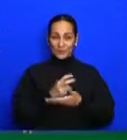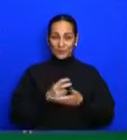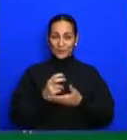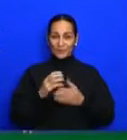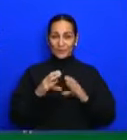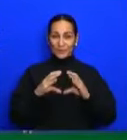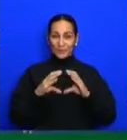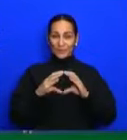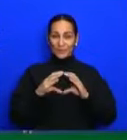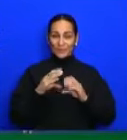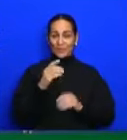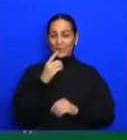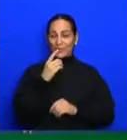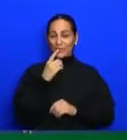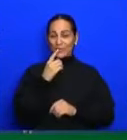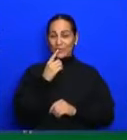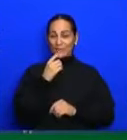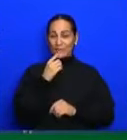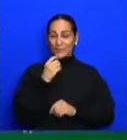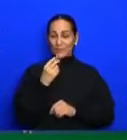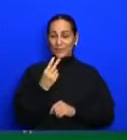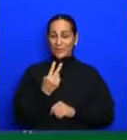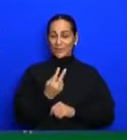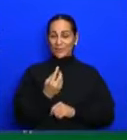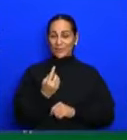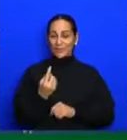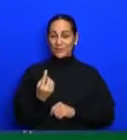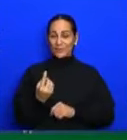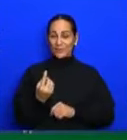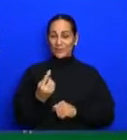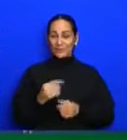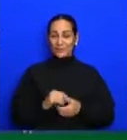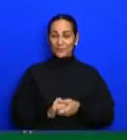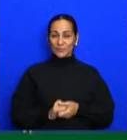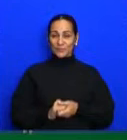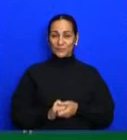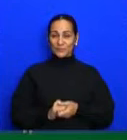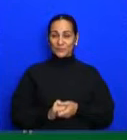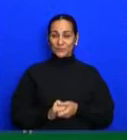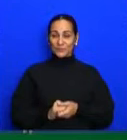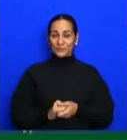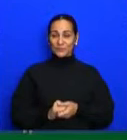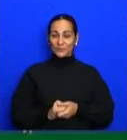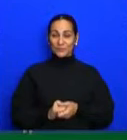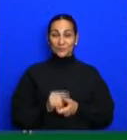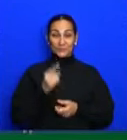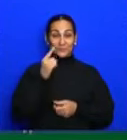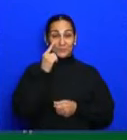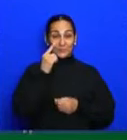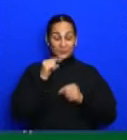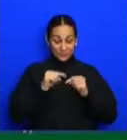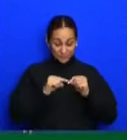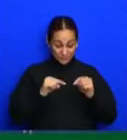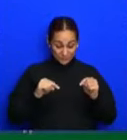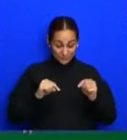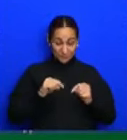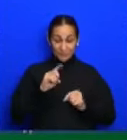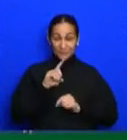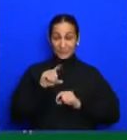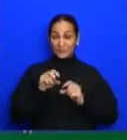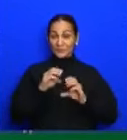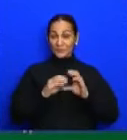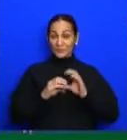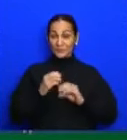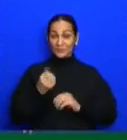quina. Bola vermelha 21. Vermelha número 21. As cinco dezenas sorteadas no